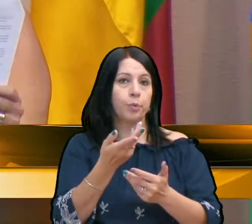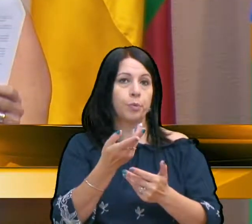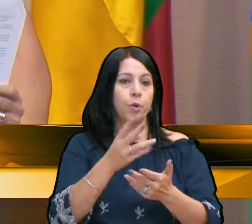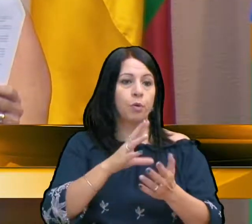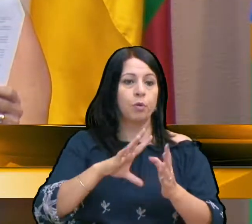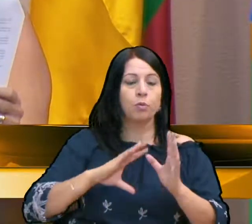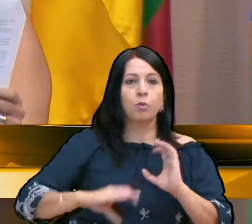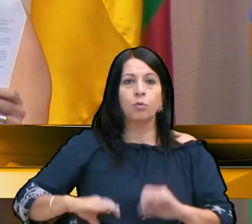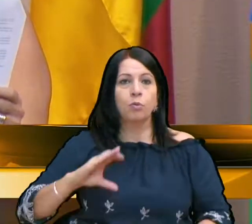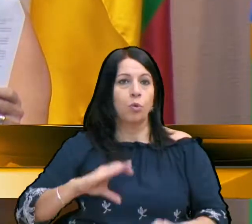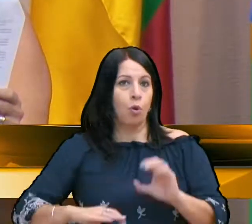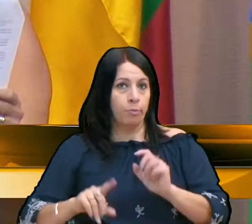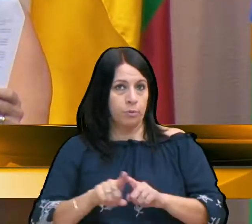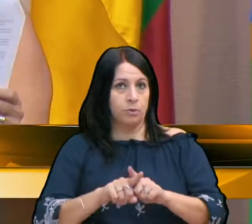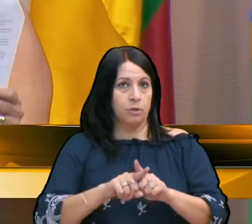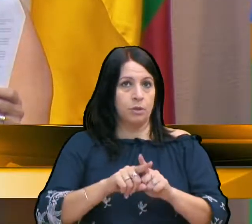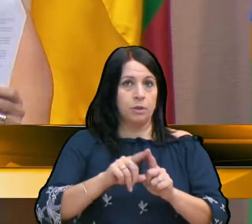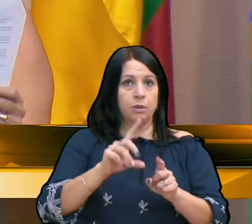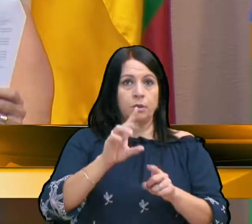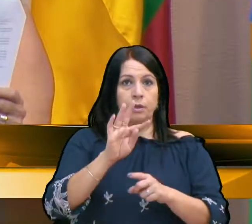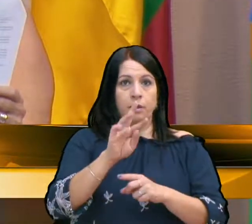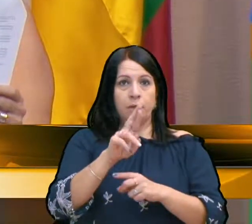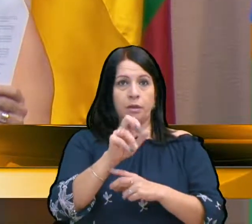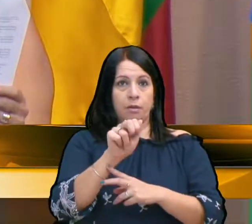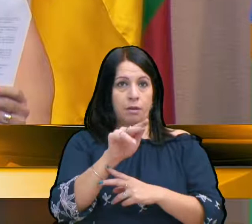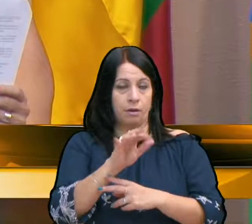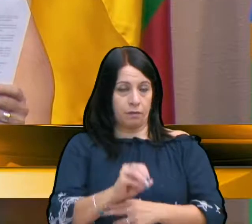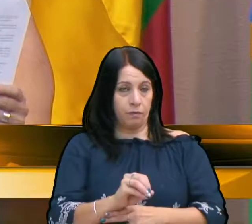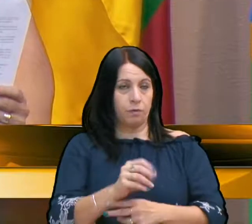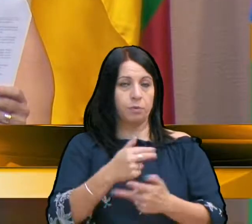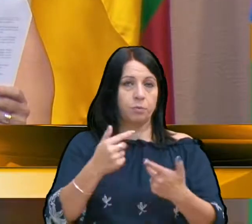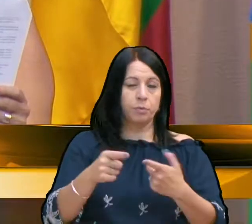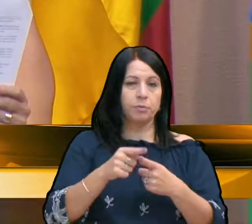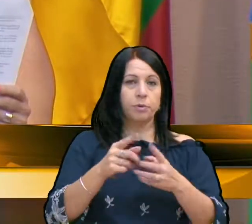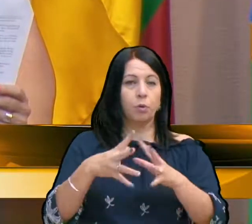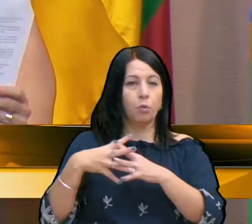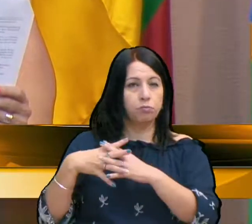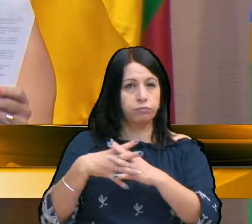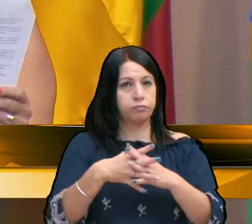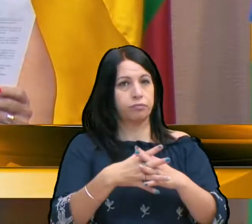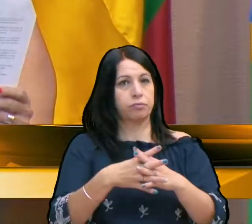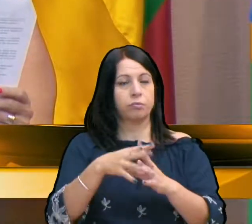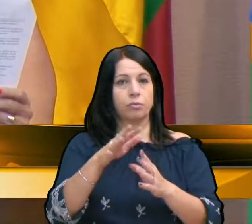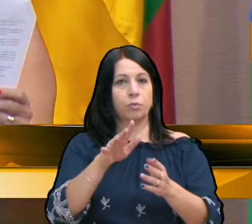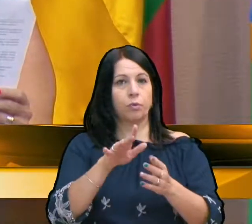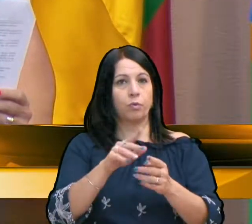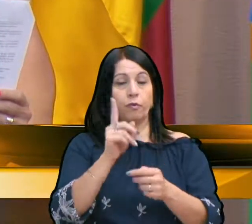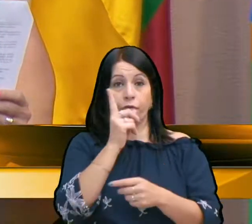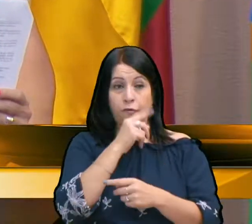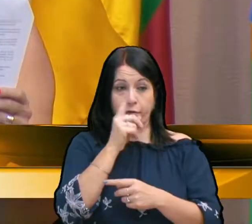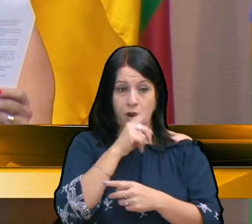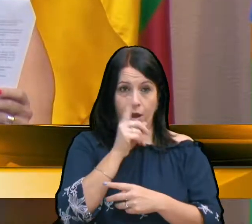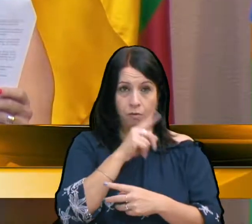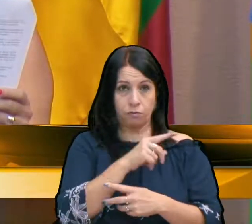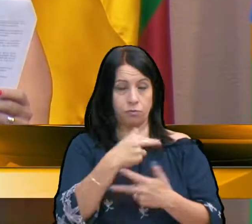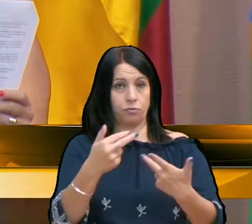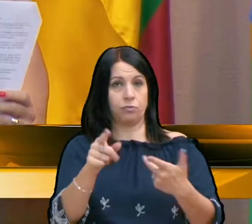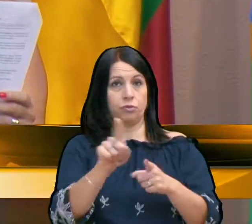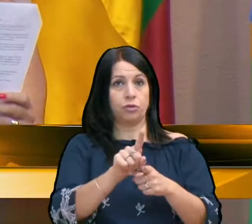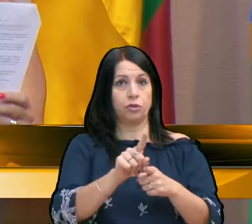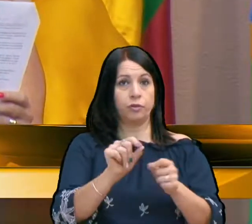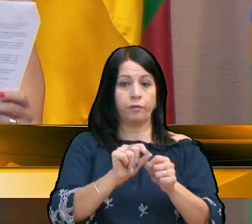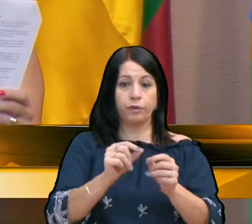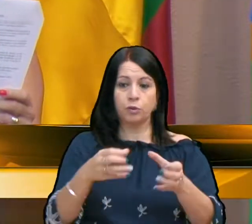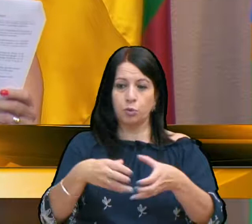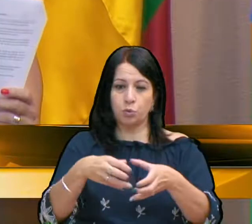corrupção ativa, tráfico de influência, impedimento, perturbação ou fraude de concorrência, formação de quadrilha